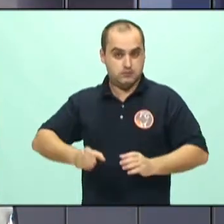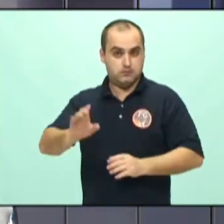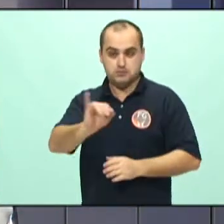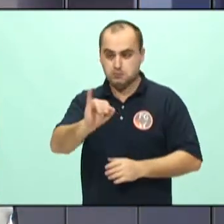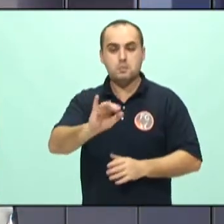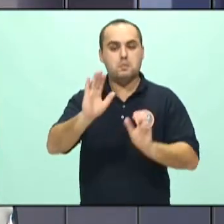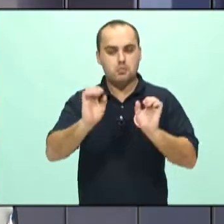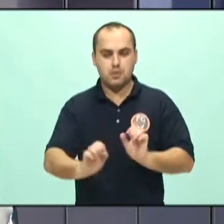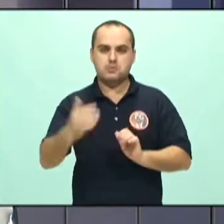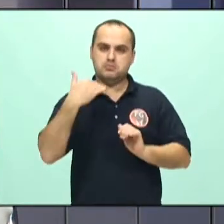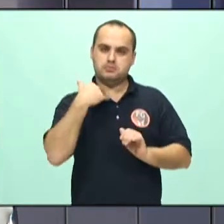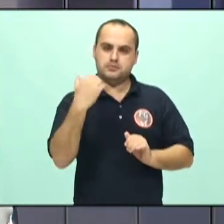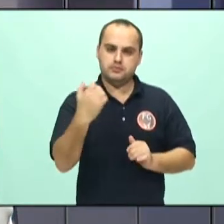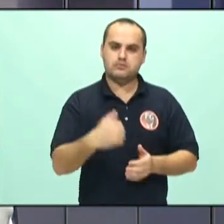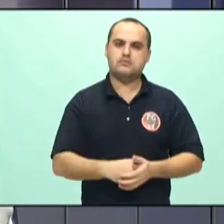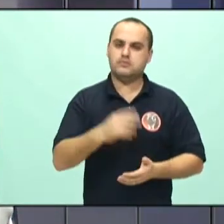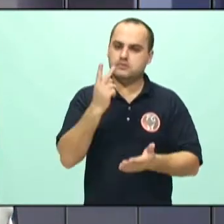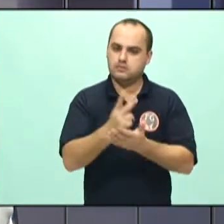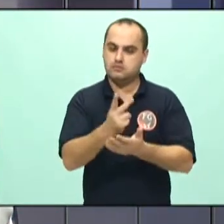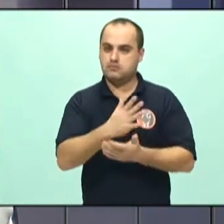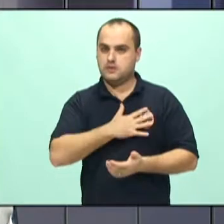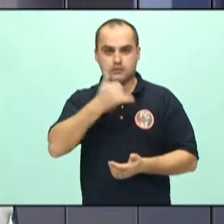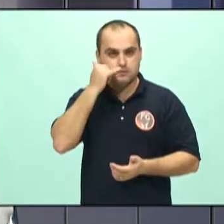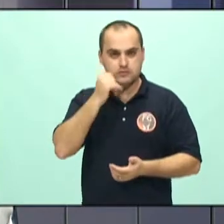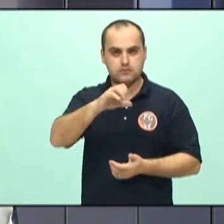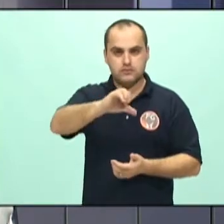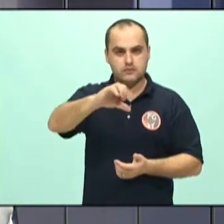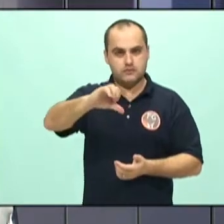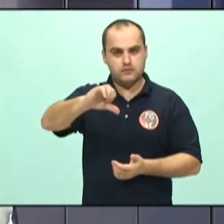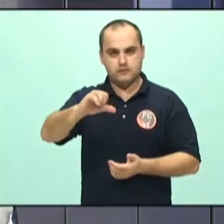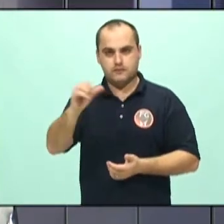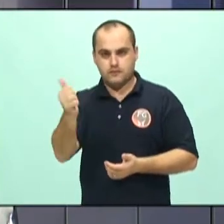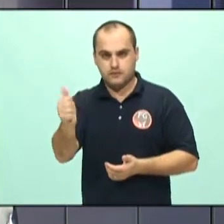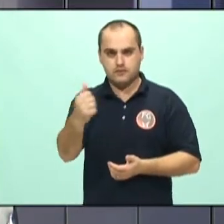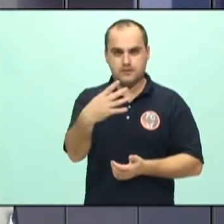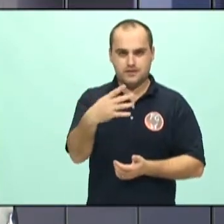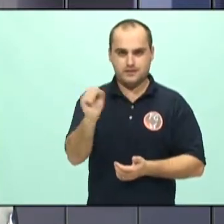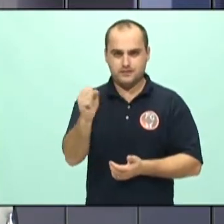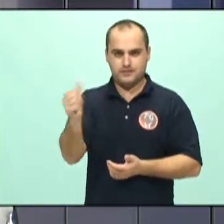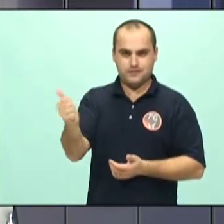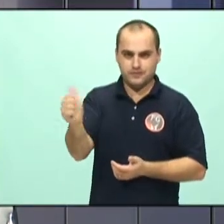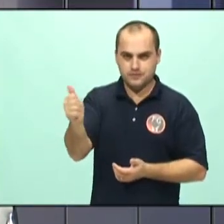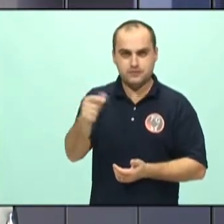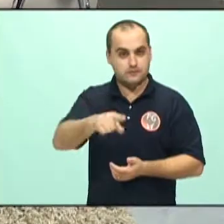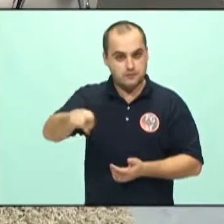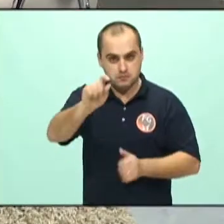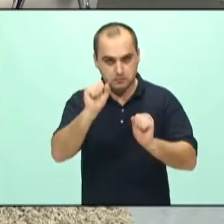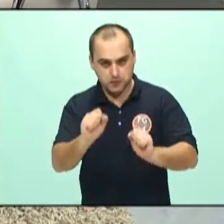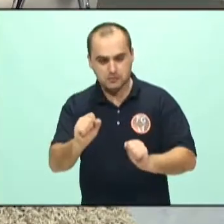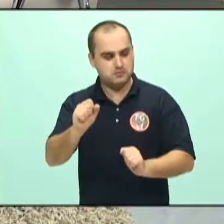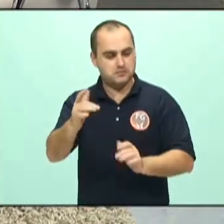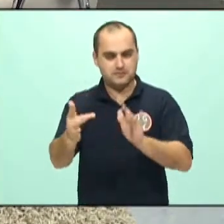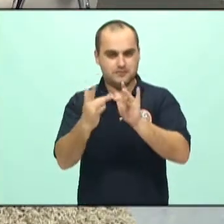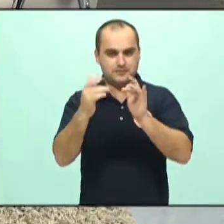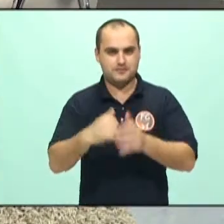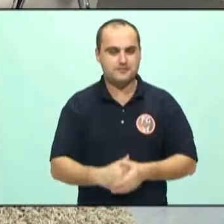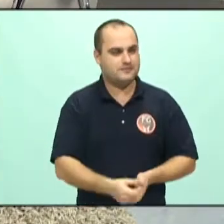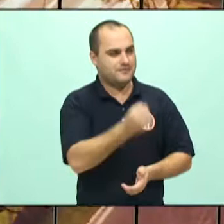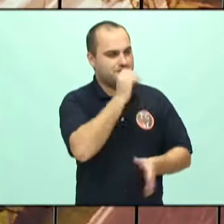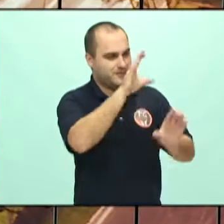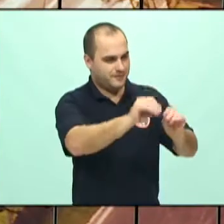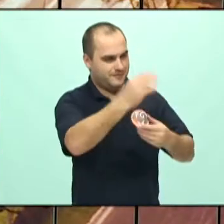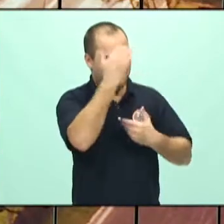bastante satisfeito da audiência, né? Vamos ver se isso se concretiza, ao menos, então, essa distribuidora, né, do sangue